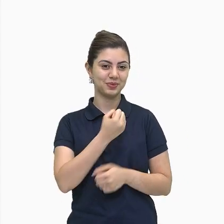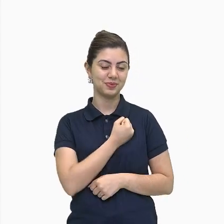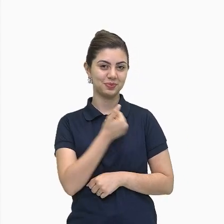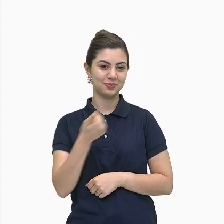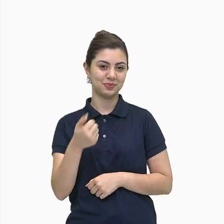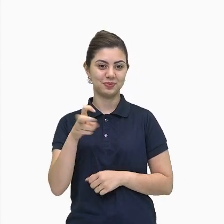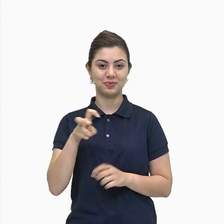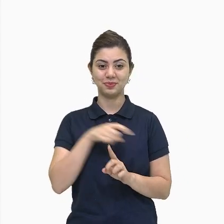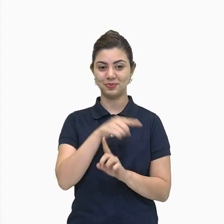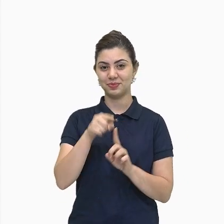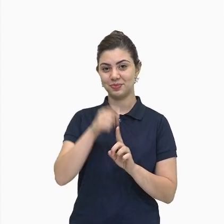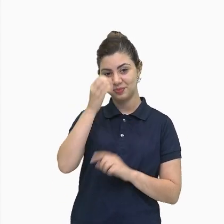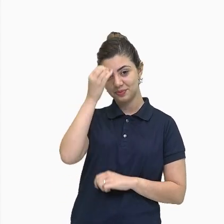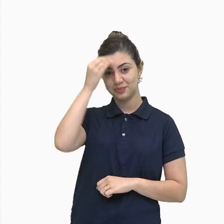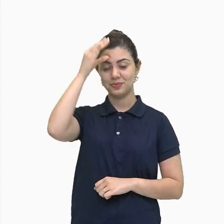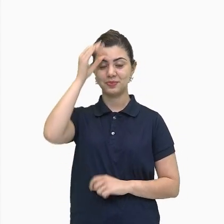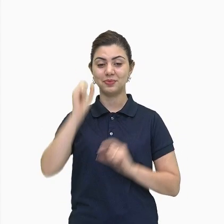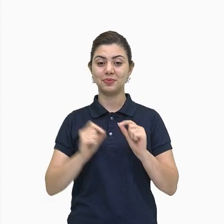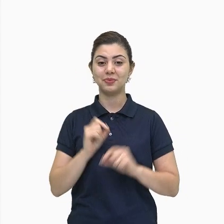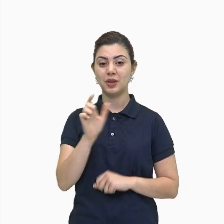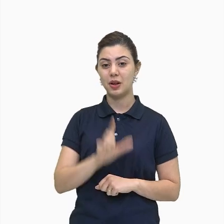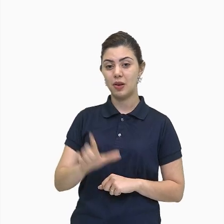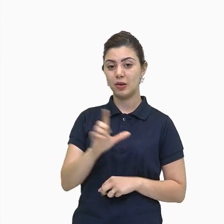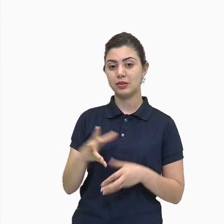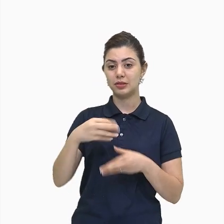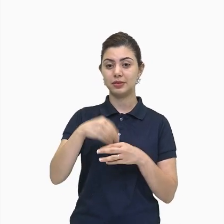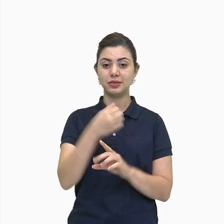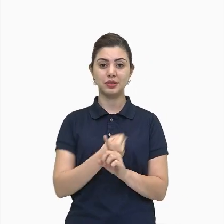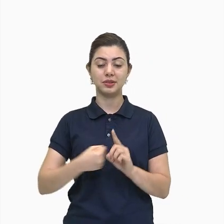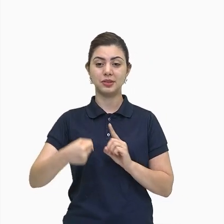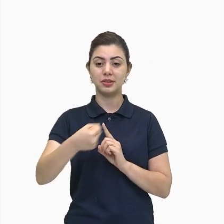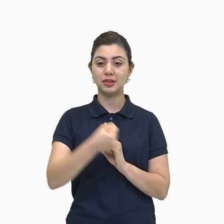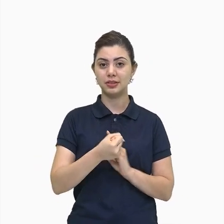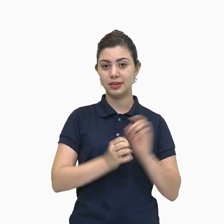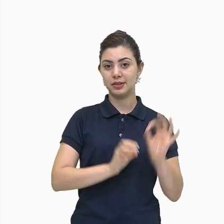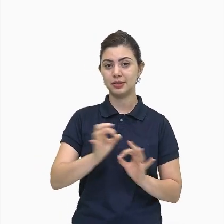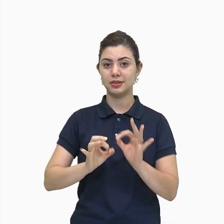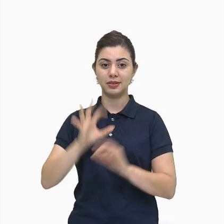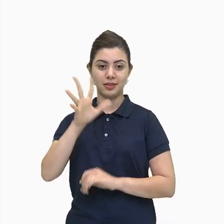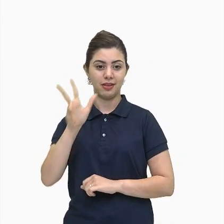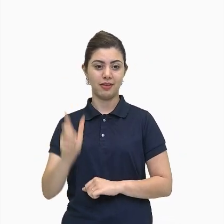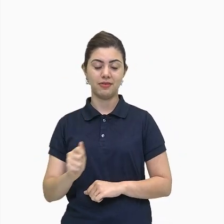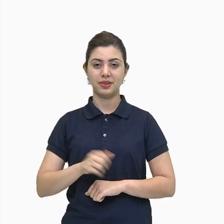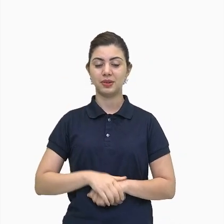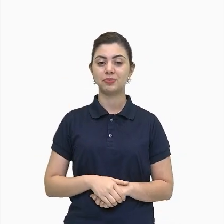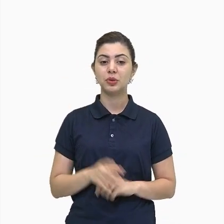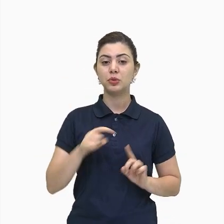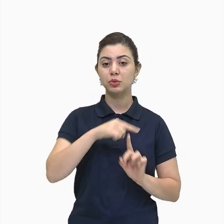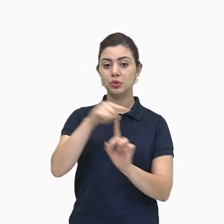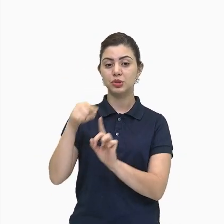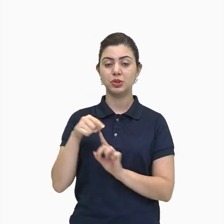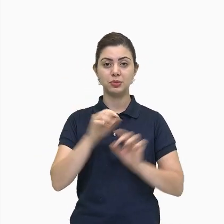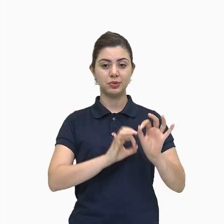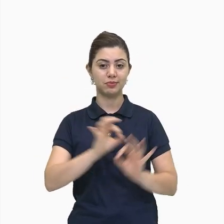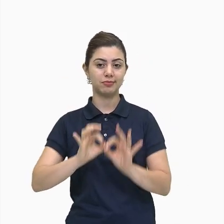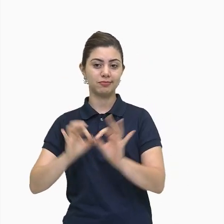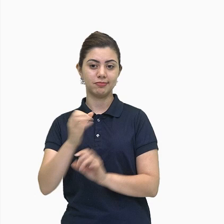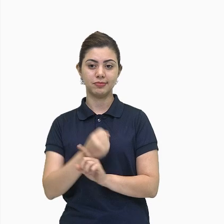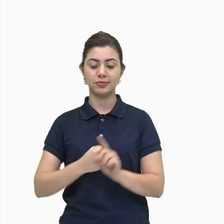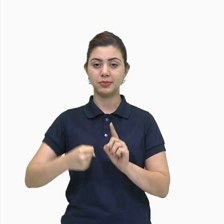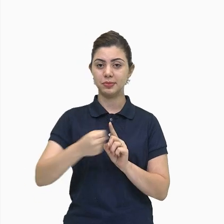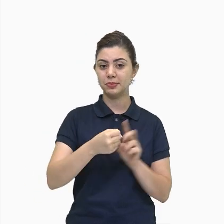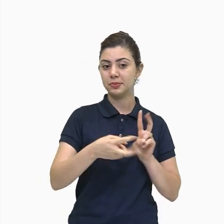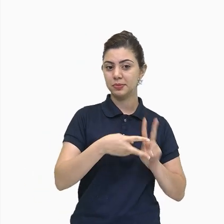nós temos como objeto de conhecimento as lógicas internas das sociedades africanas, as formas de organização das